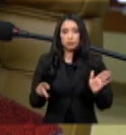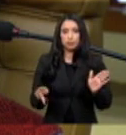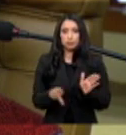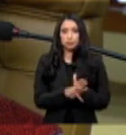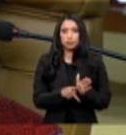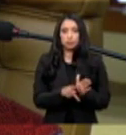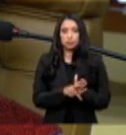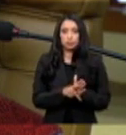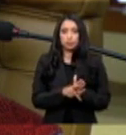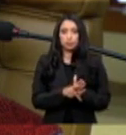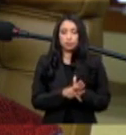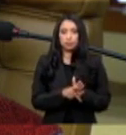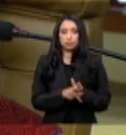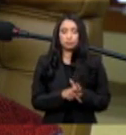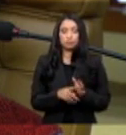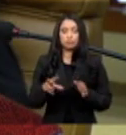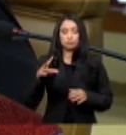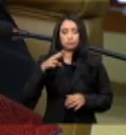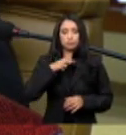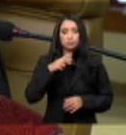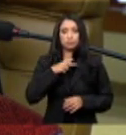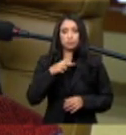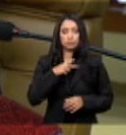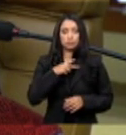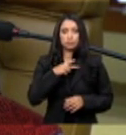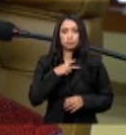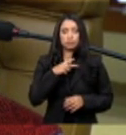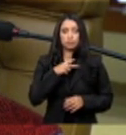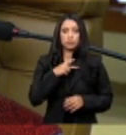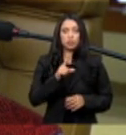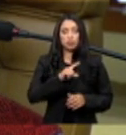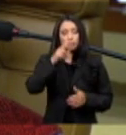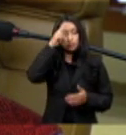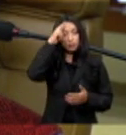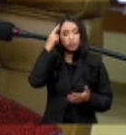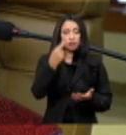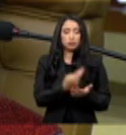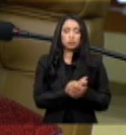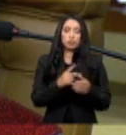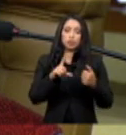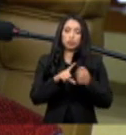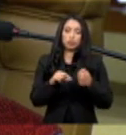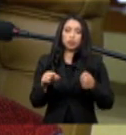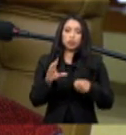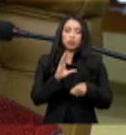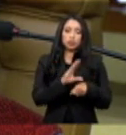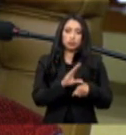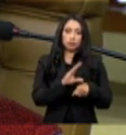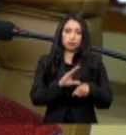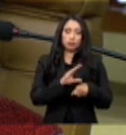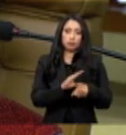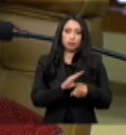com a livre disposição do patrimônio público em patente de respeito ao artigo 37, caput da Constituição.